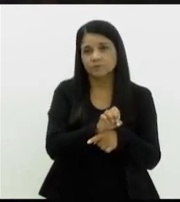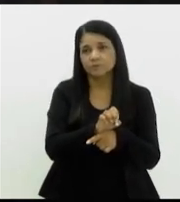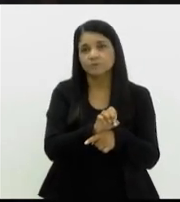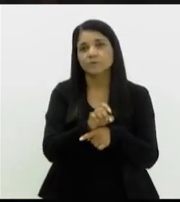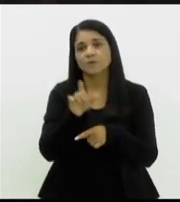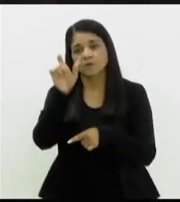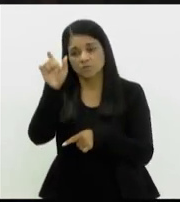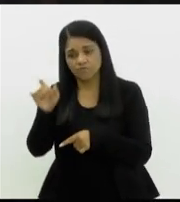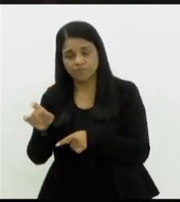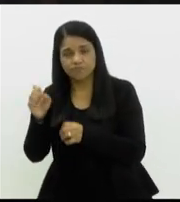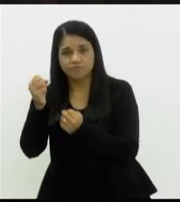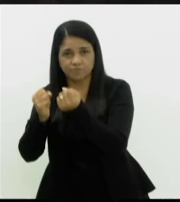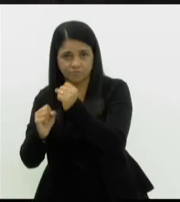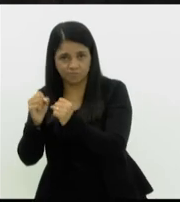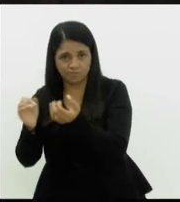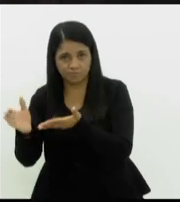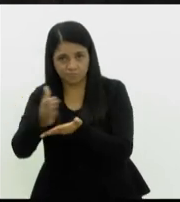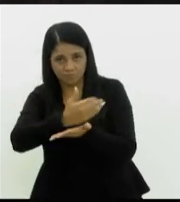contribuinte.